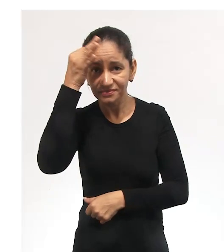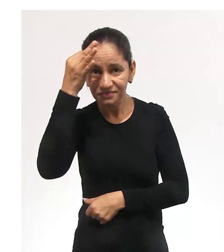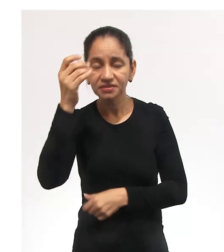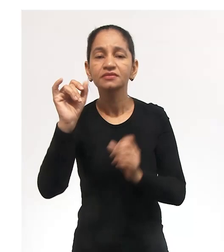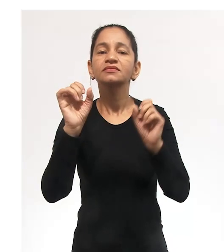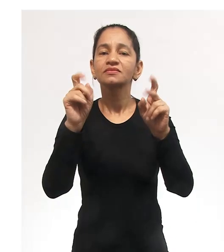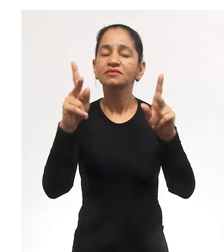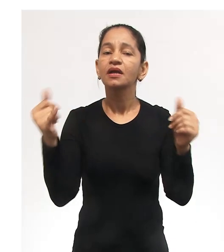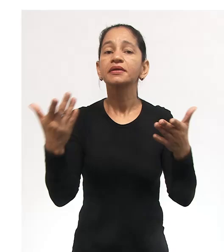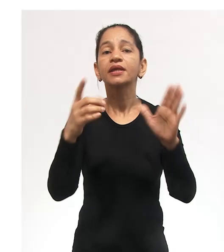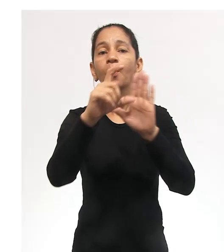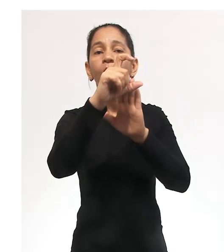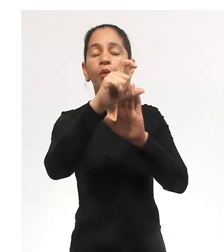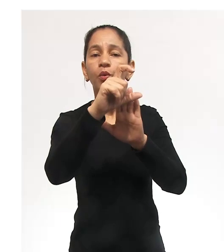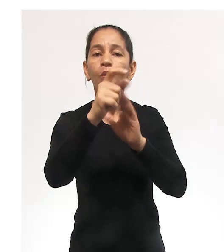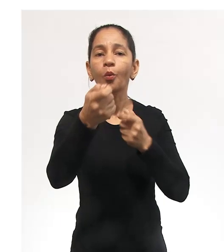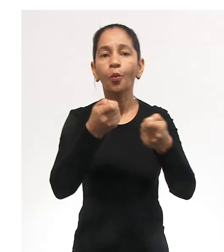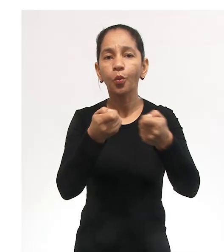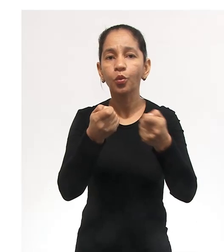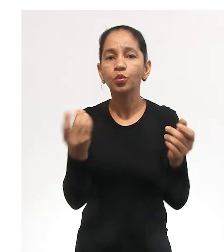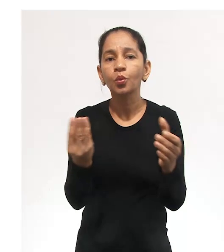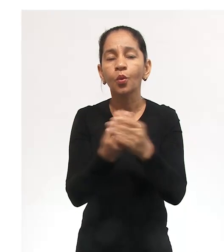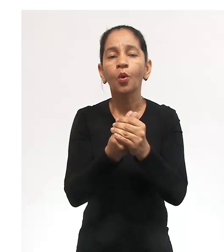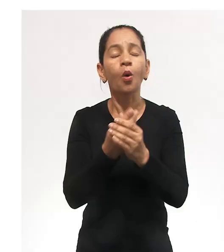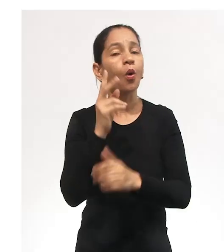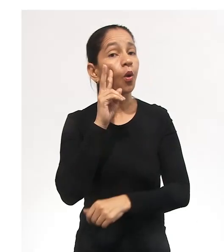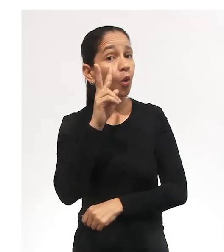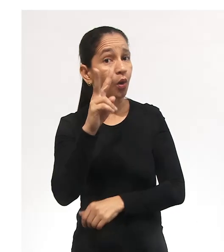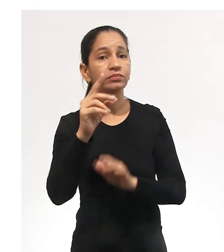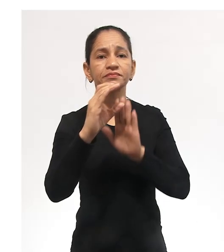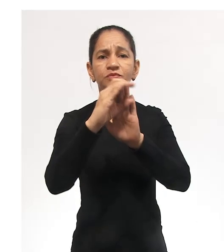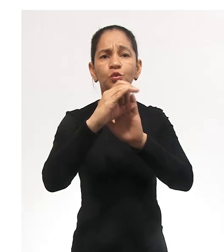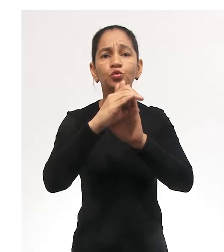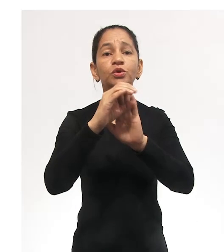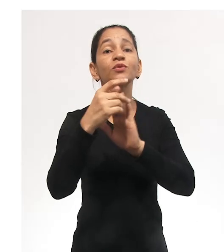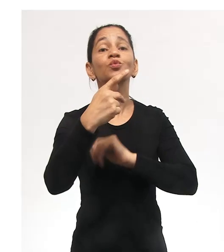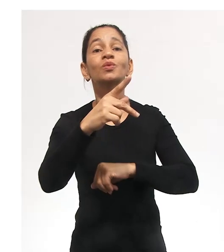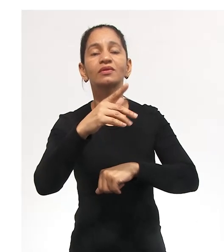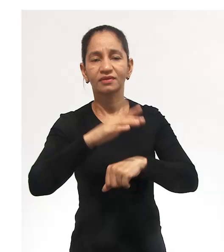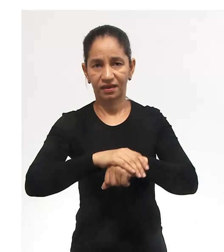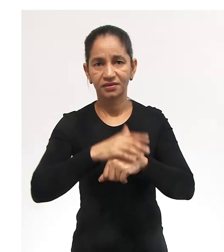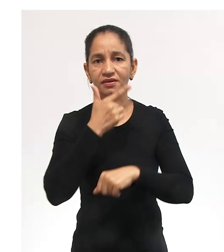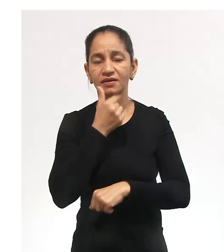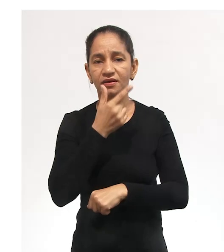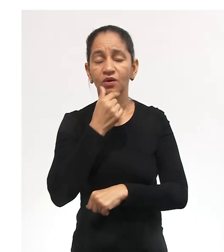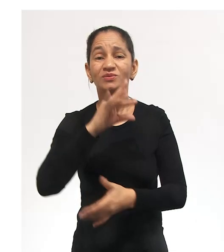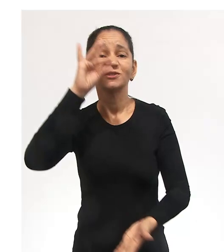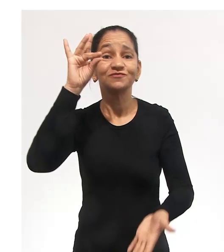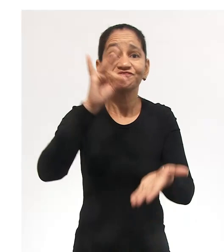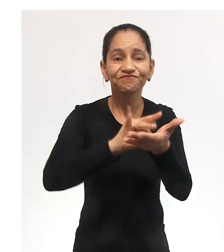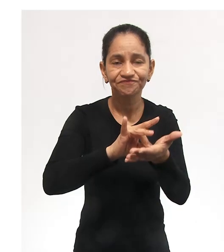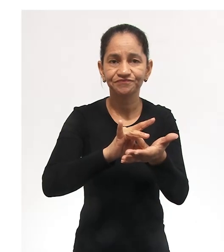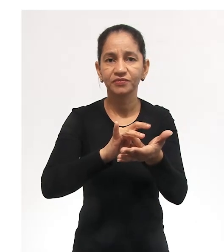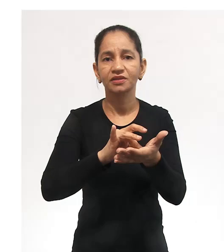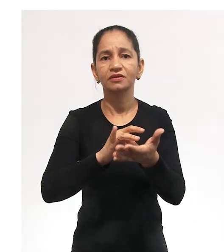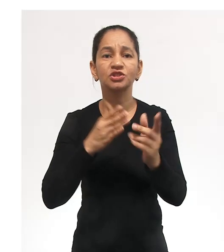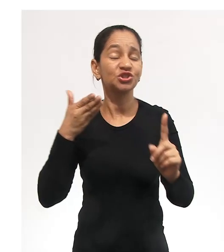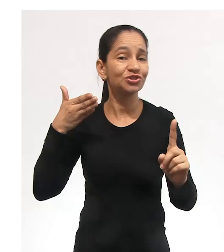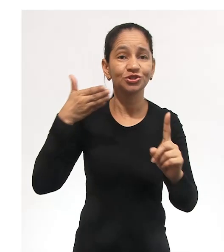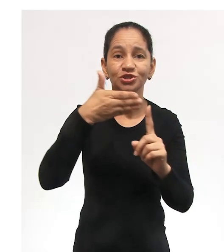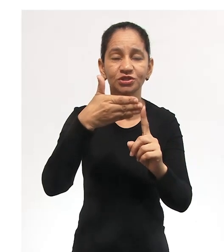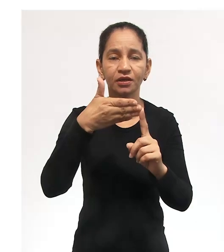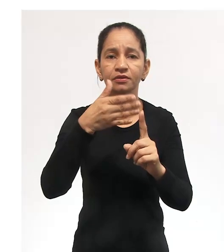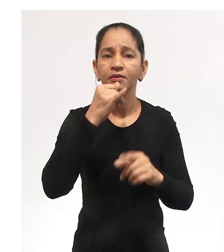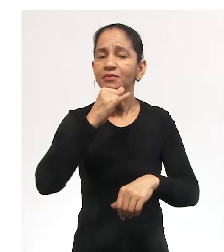controle interno e controle externo. Vamos ficar aqui observando, olha só, o controle interno ele é realizado de ofício, ou seja, nós temos aqui